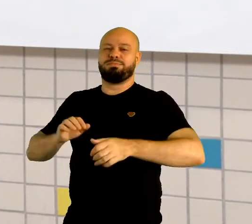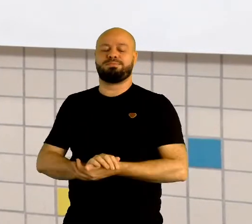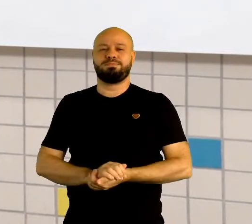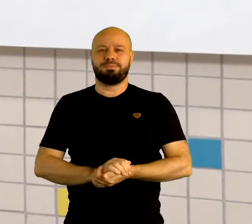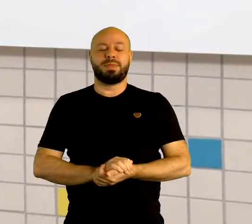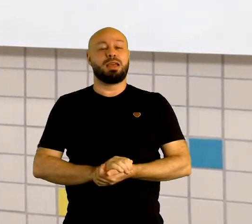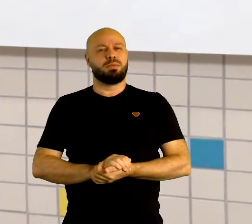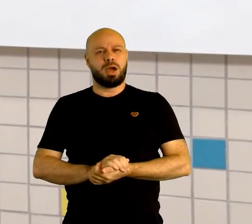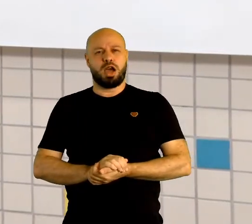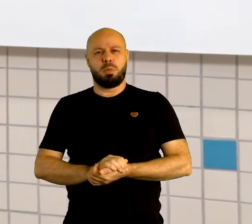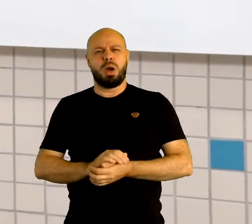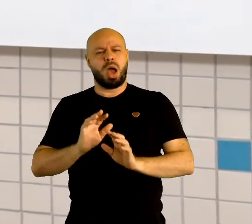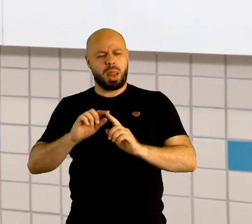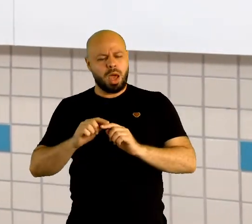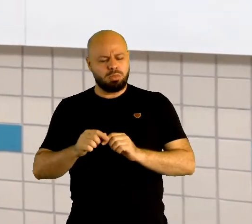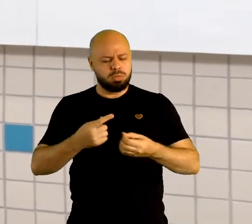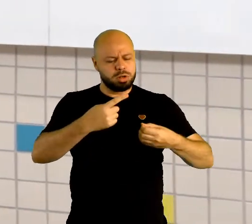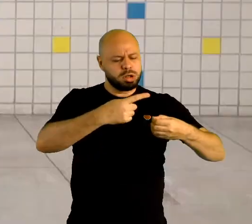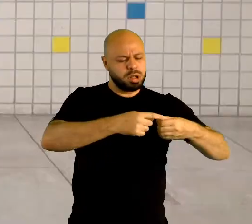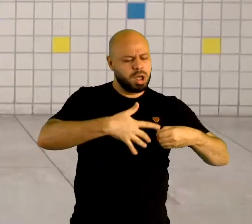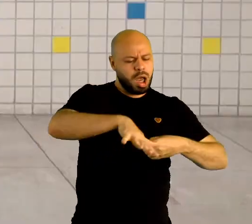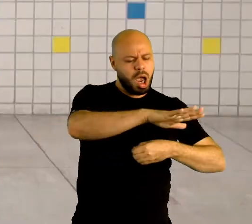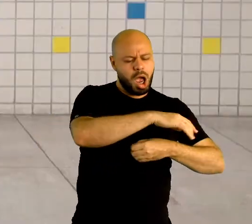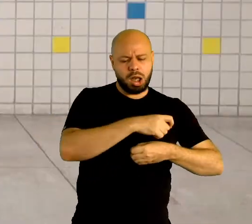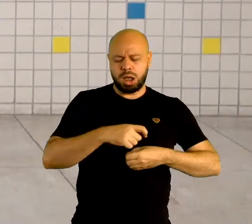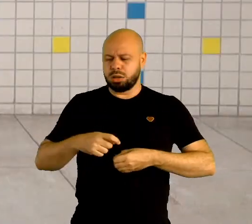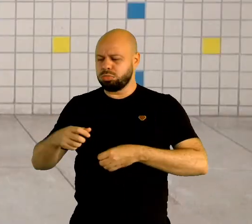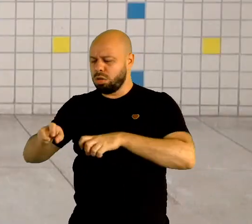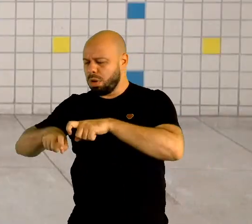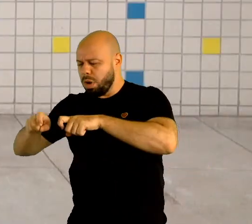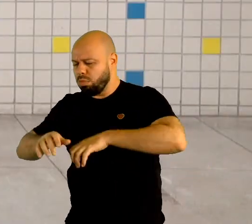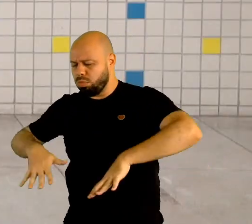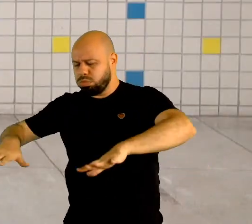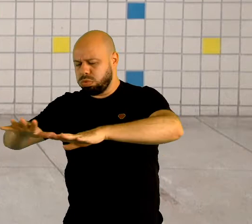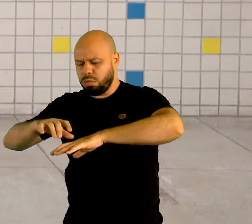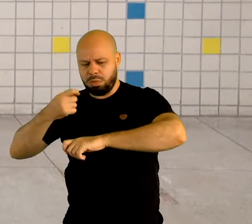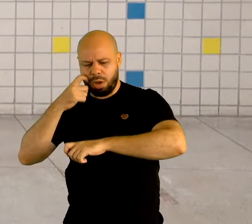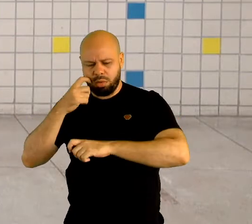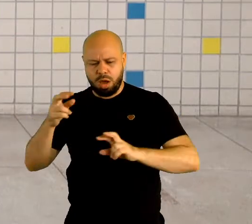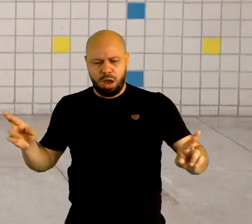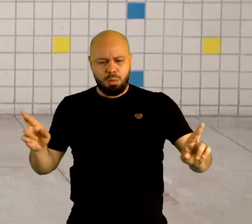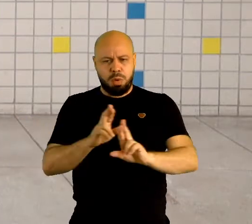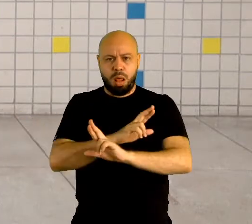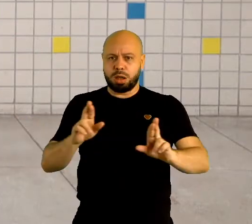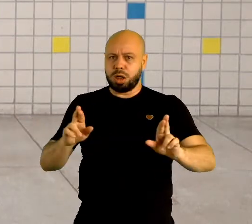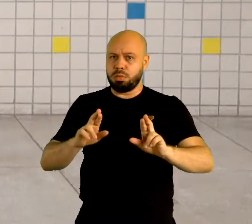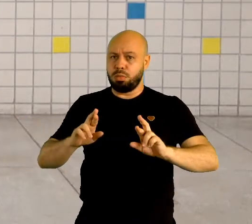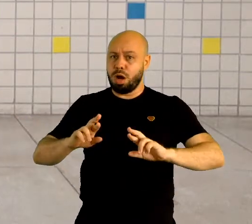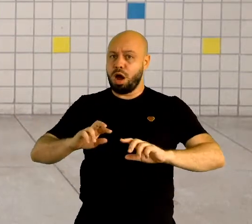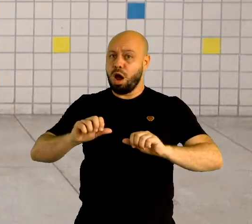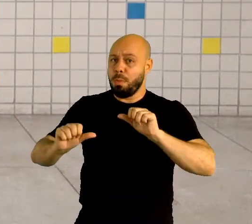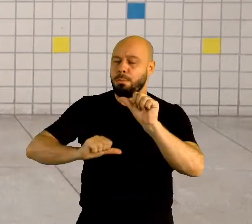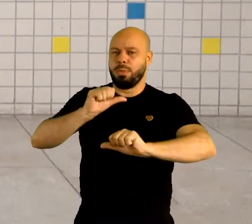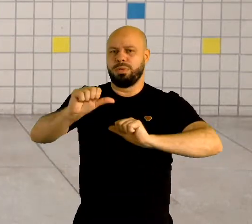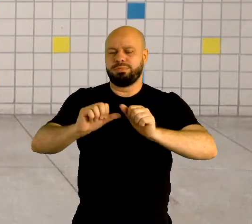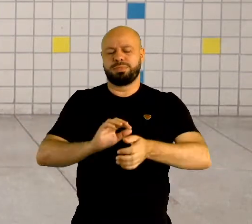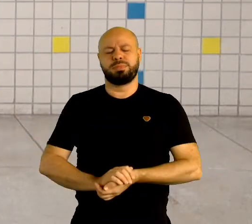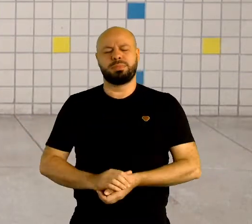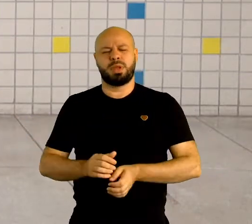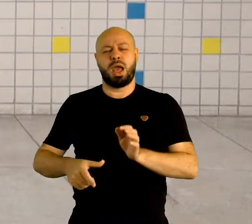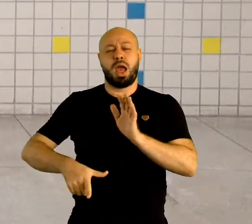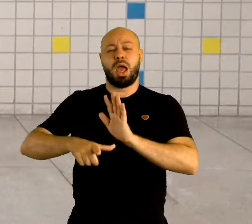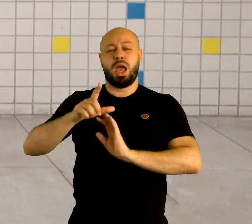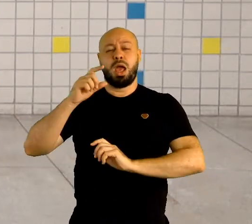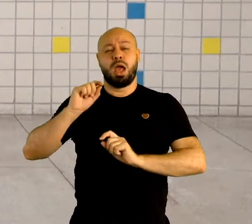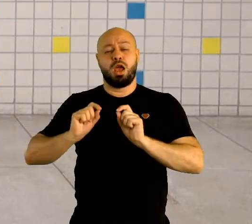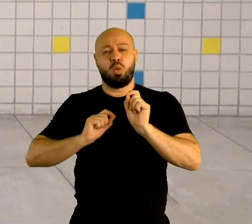cidade. Lembram que lá no início, tudo era produzido no campo e levado para as cidades, abastecer as cidades e